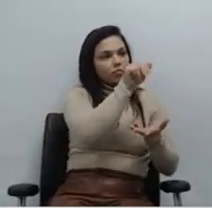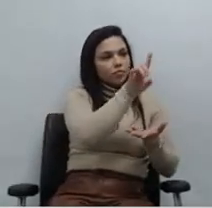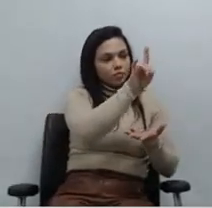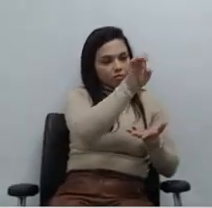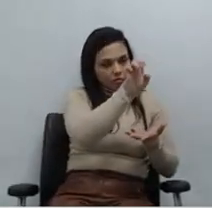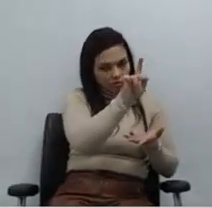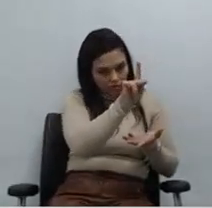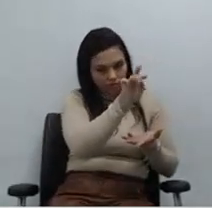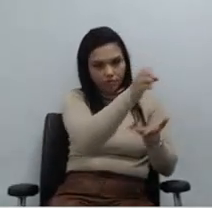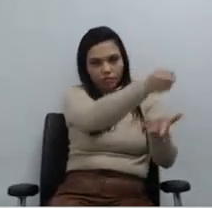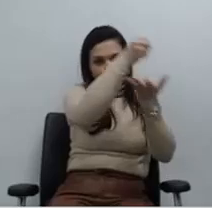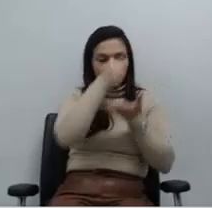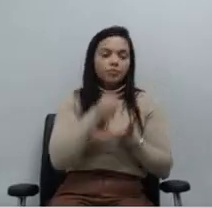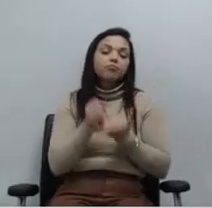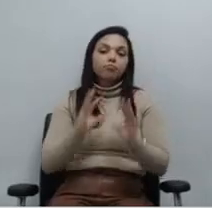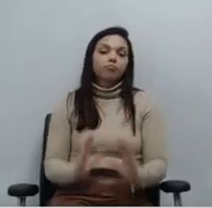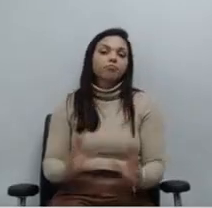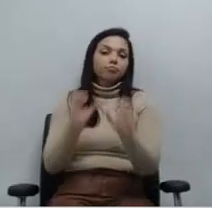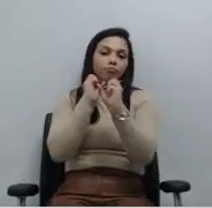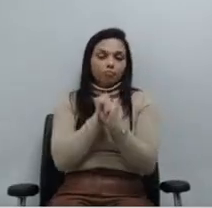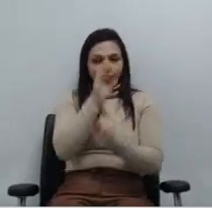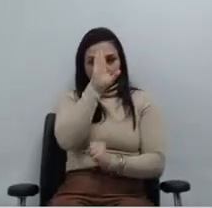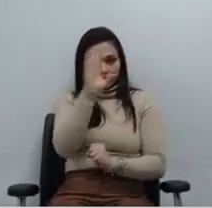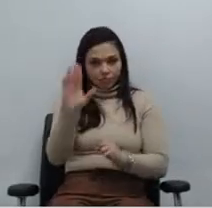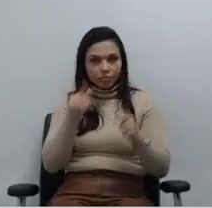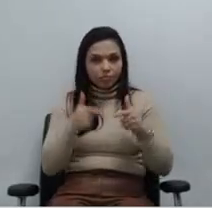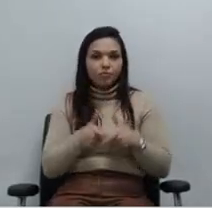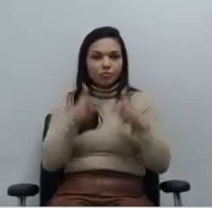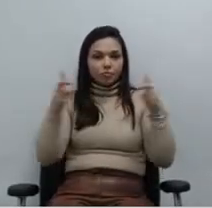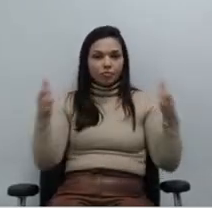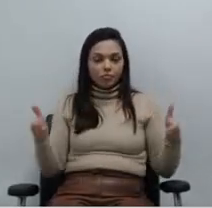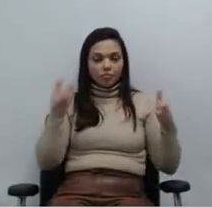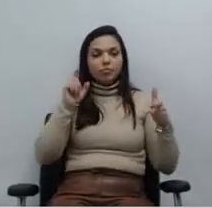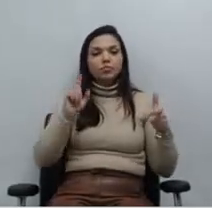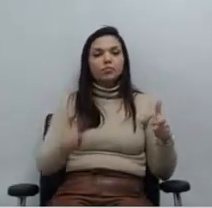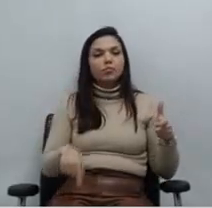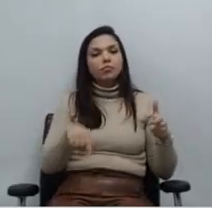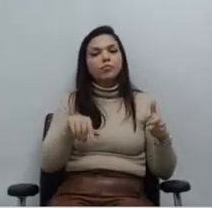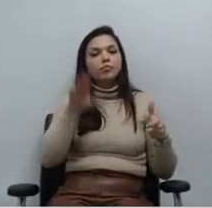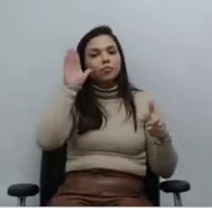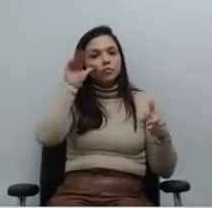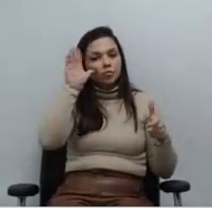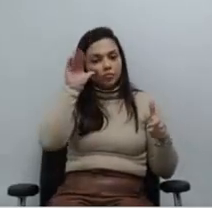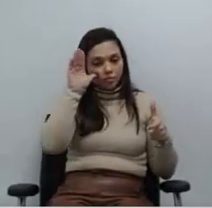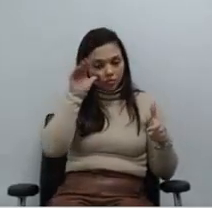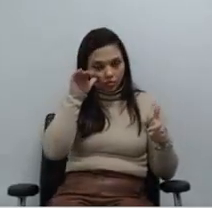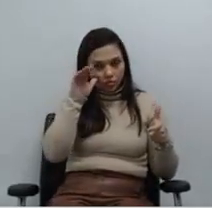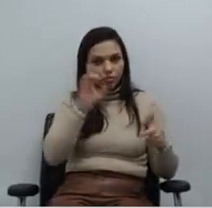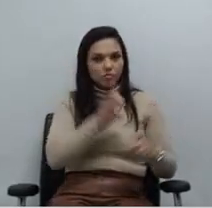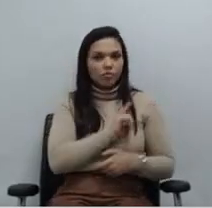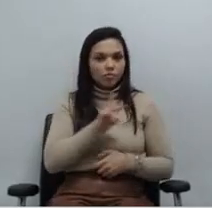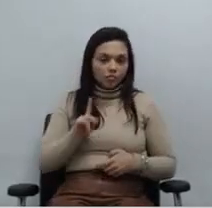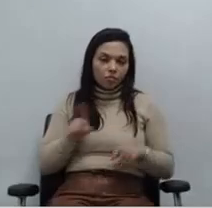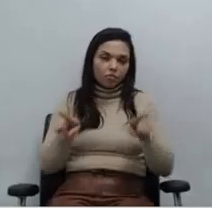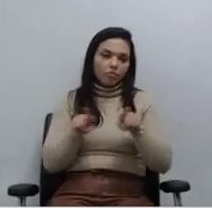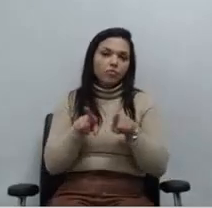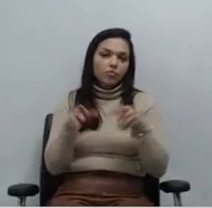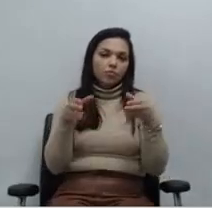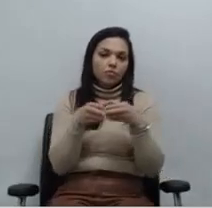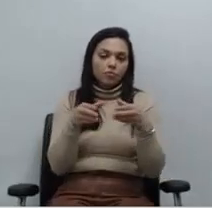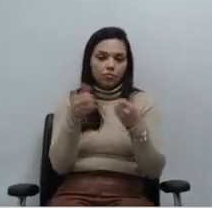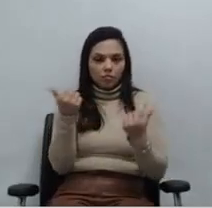das despesas, o memorando traz como prioridade a expansão do quadro de defensores e do subquadro de apoio. No tocante à área de